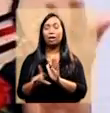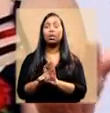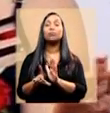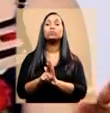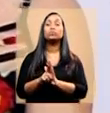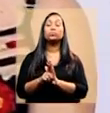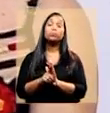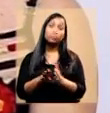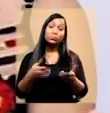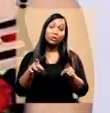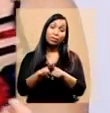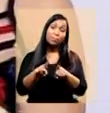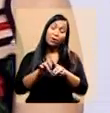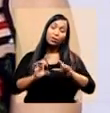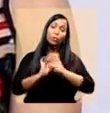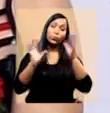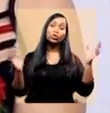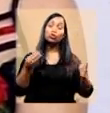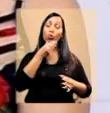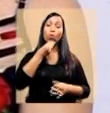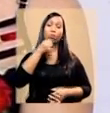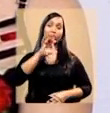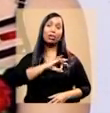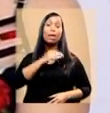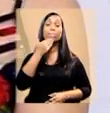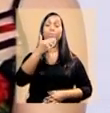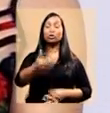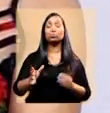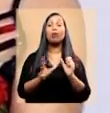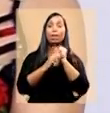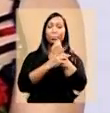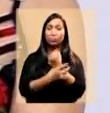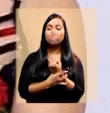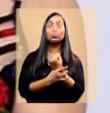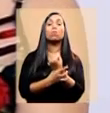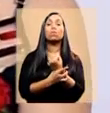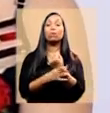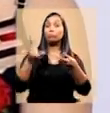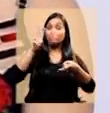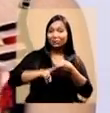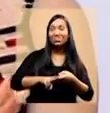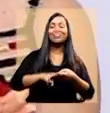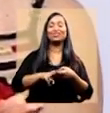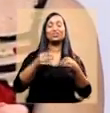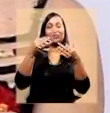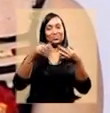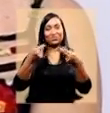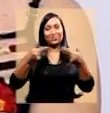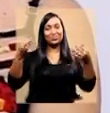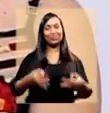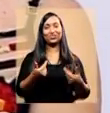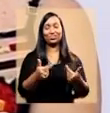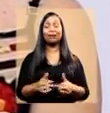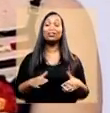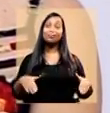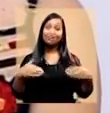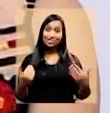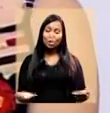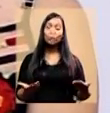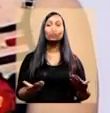das medidas protetivas, também autoriza o delegado a pedir a prisão quando essas medidas não são eficazes,